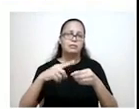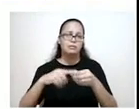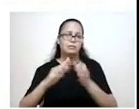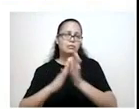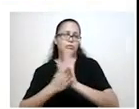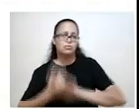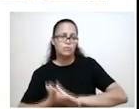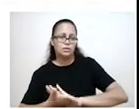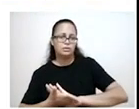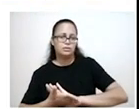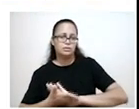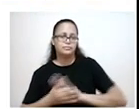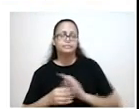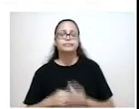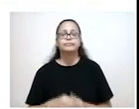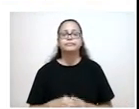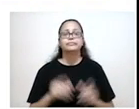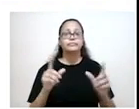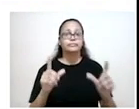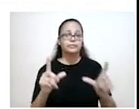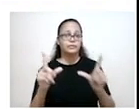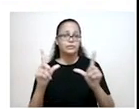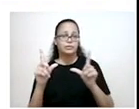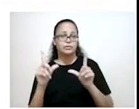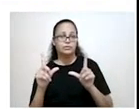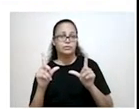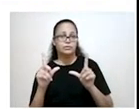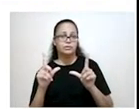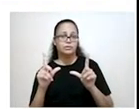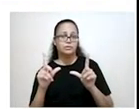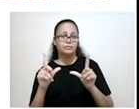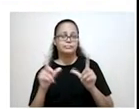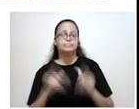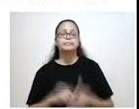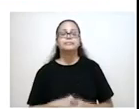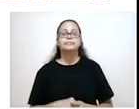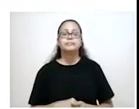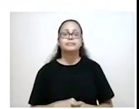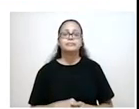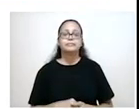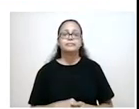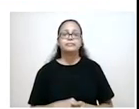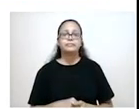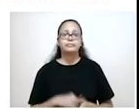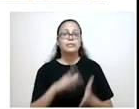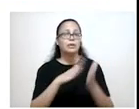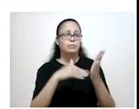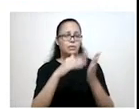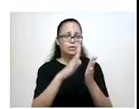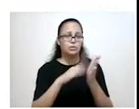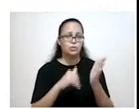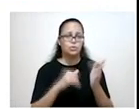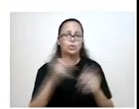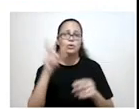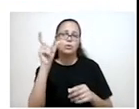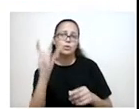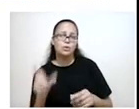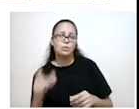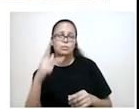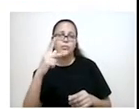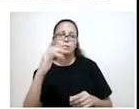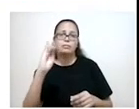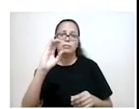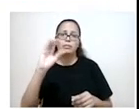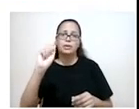A obra que eu mencionei para vocês, com o nome de Guernica, de Pablo Picasso, é esta que eu trago para vocês